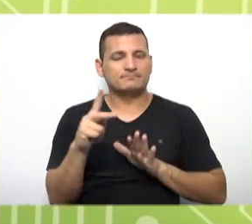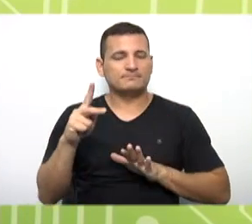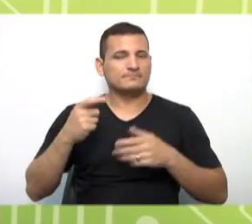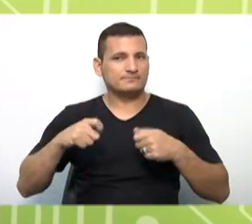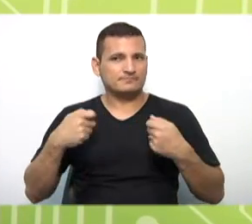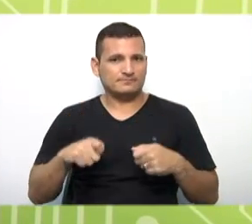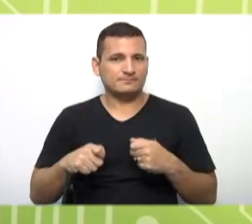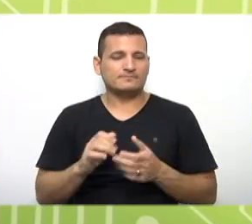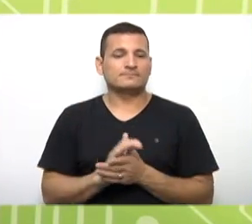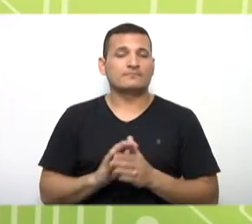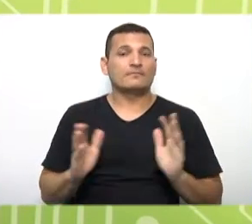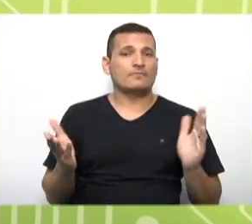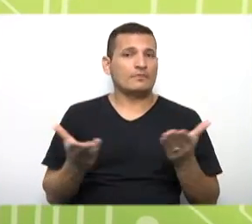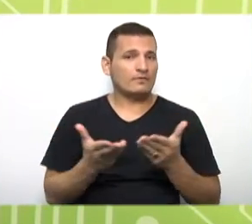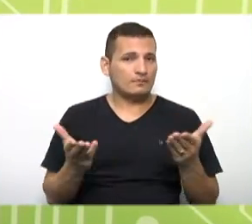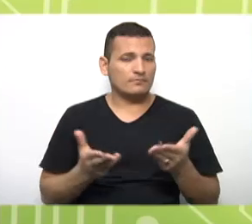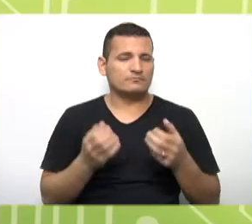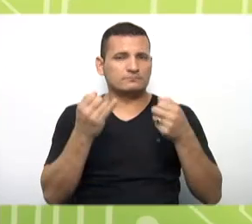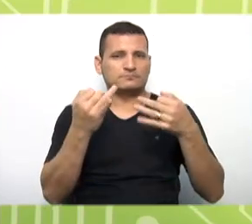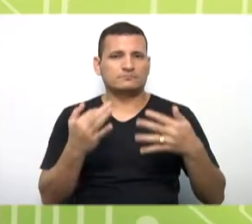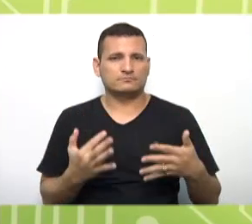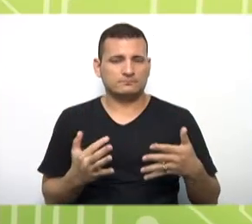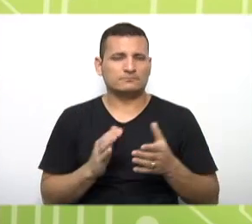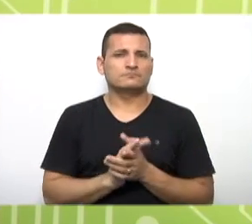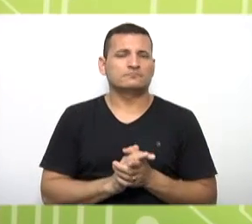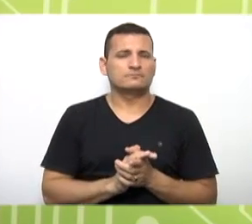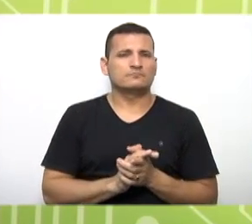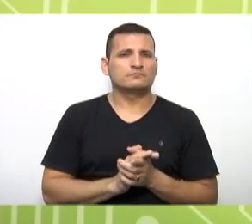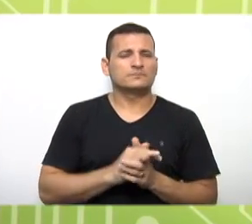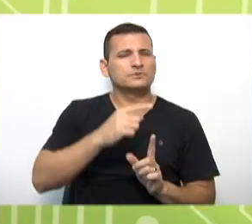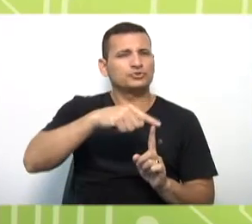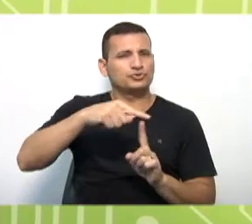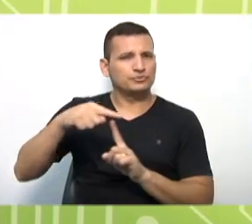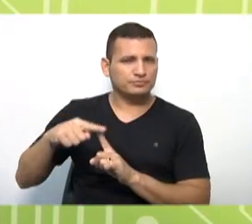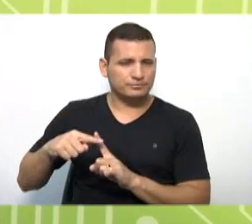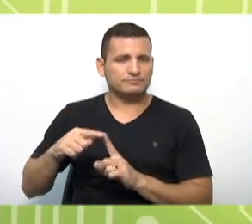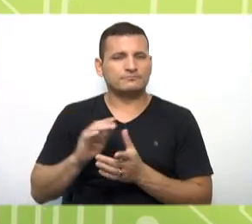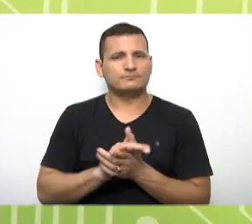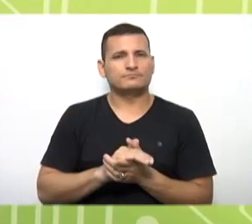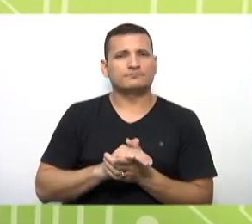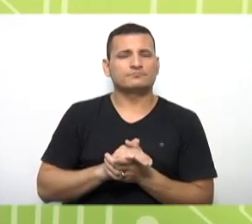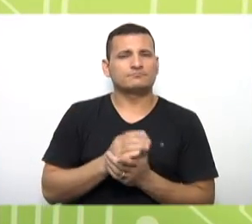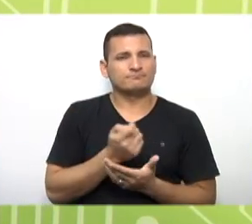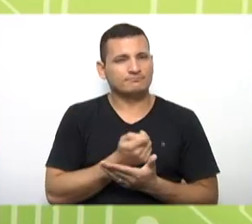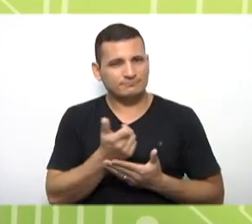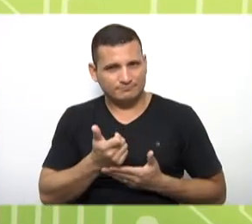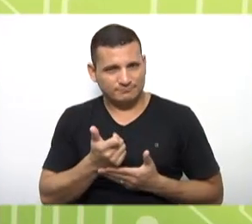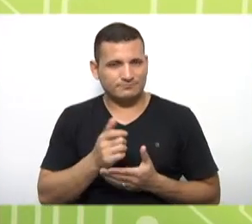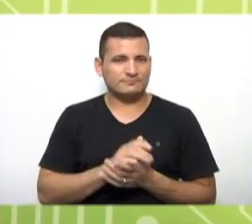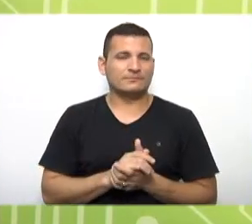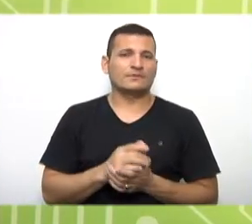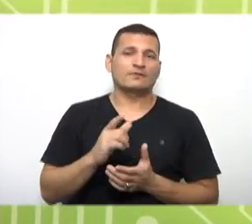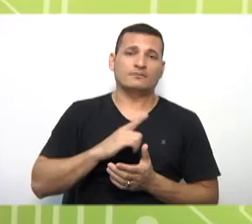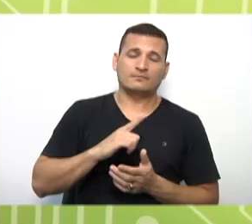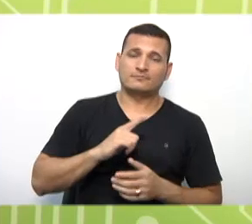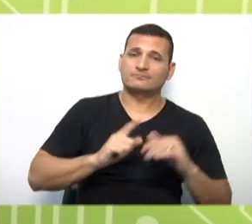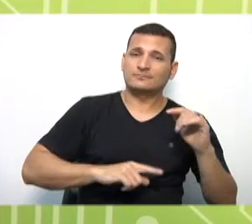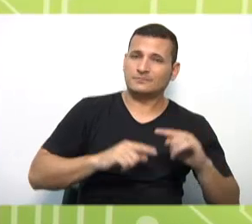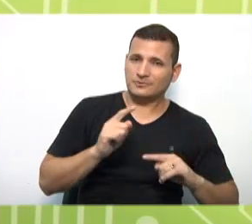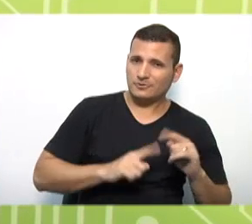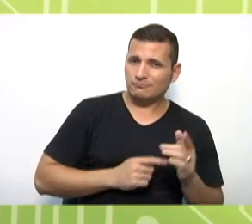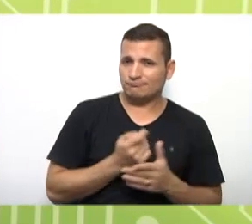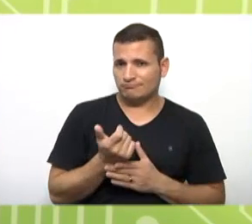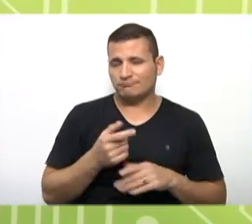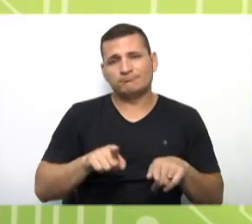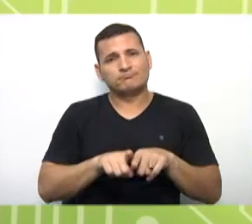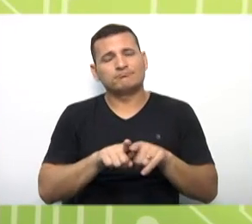E aí nós vamos falar agora sobre tipos de recompensa. Nós trouxemos 2 tipos de recompensa, a recompensa material e a recompensa